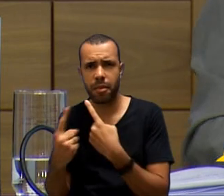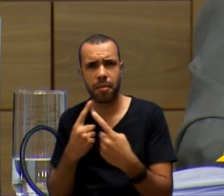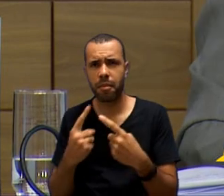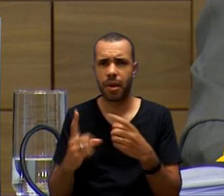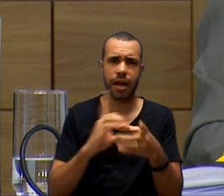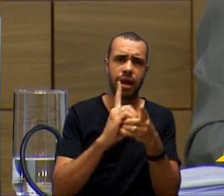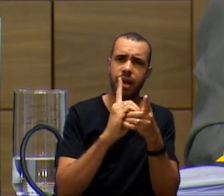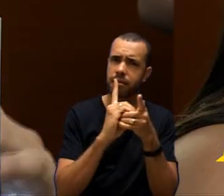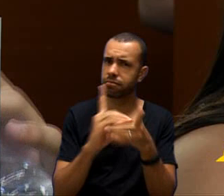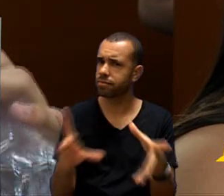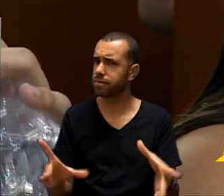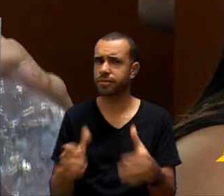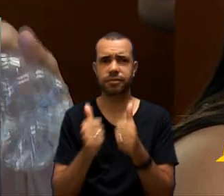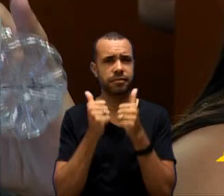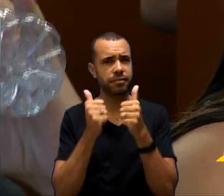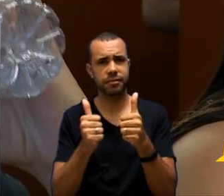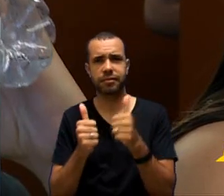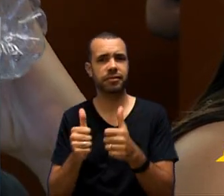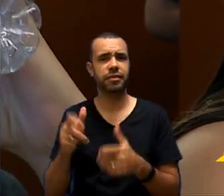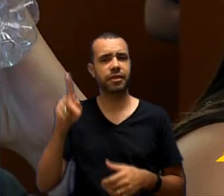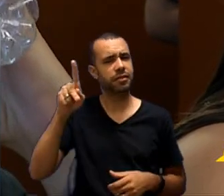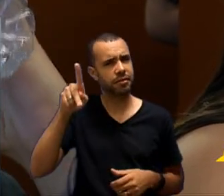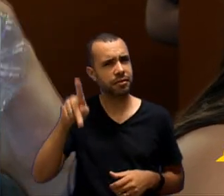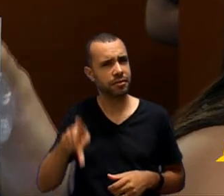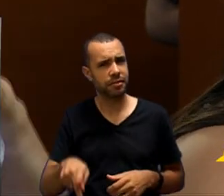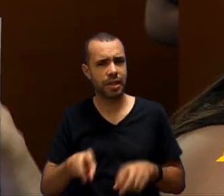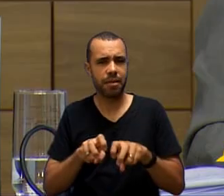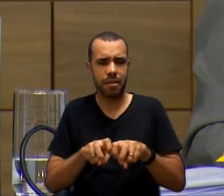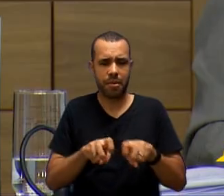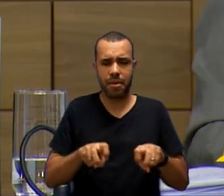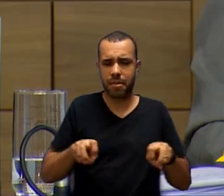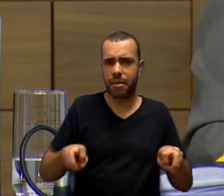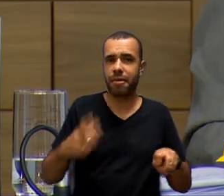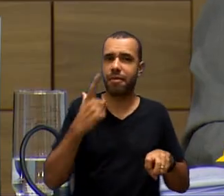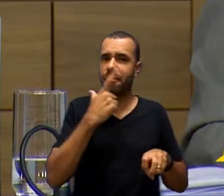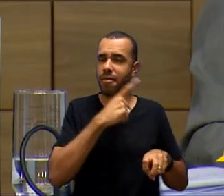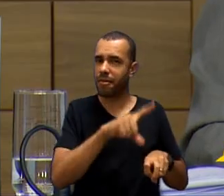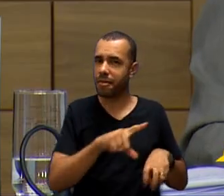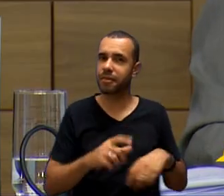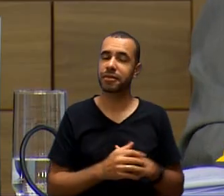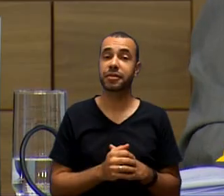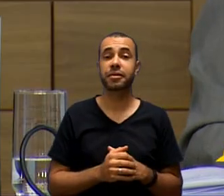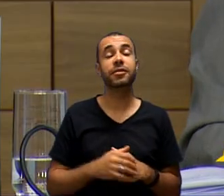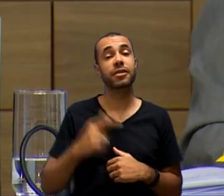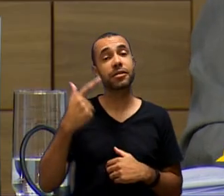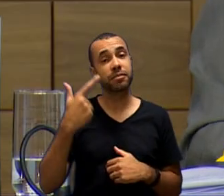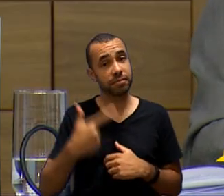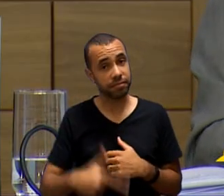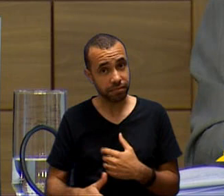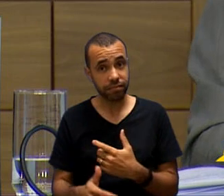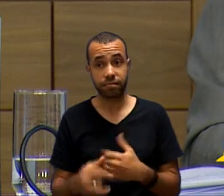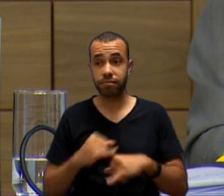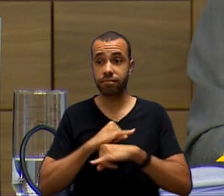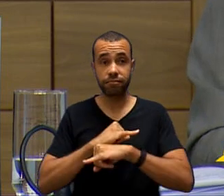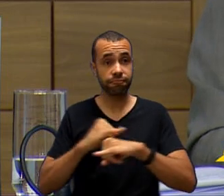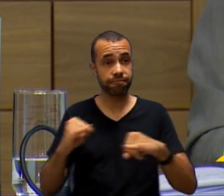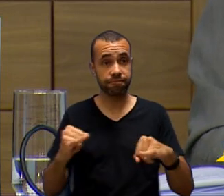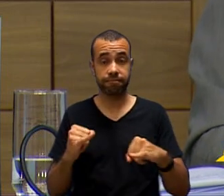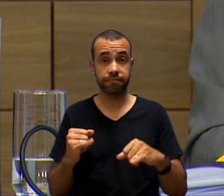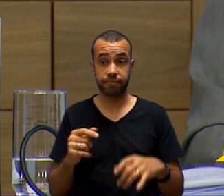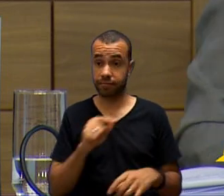eleita toda a sua mesa diretora. E, por fim, dizer que essa